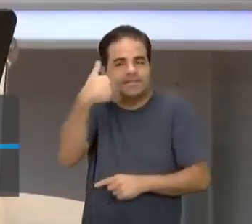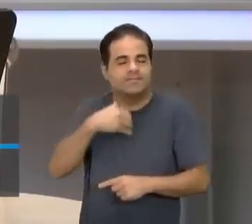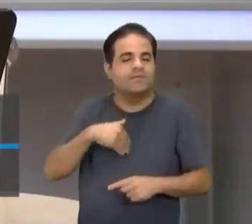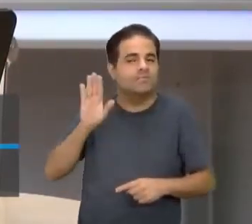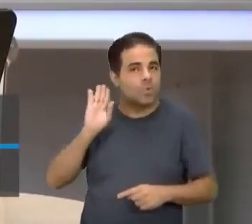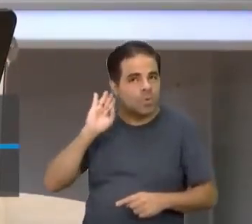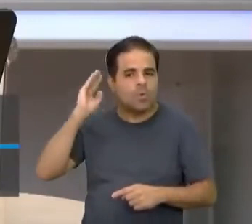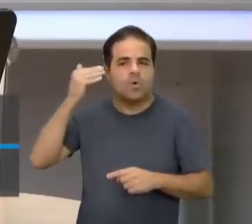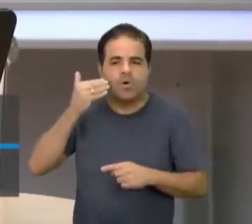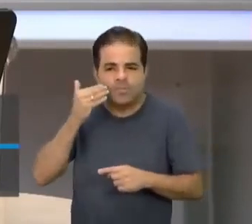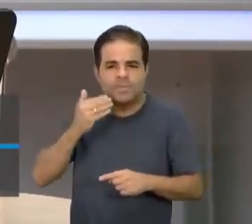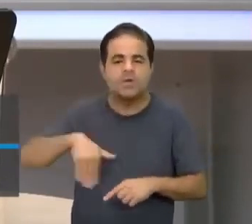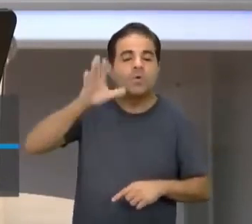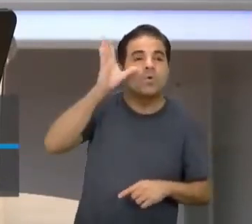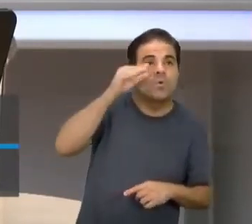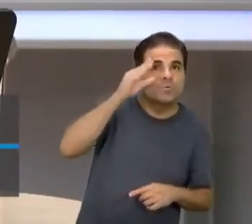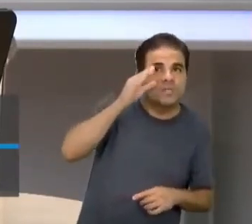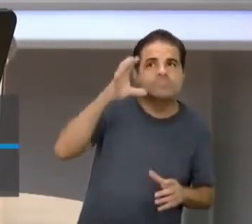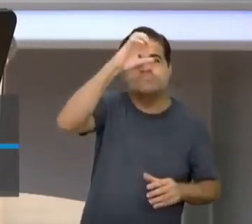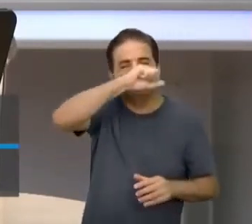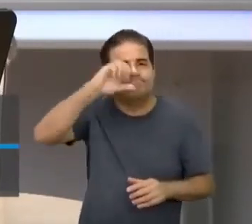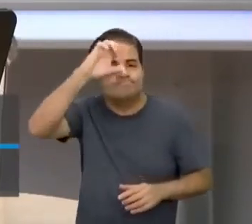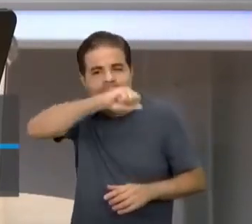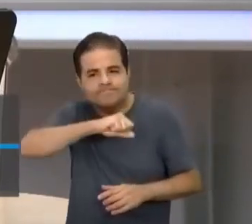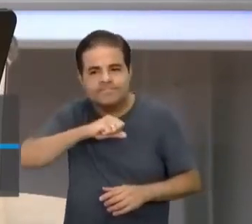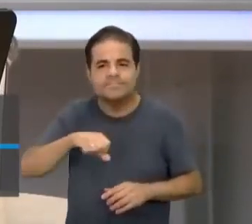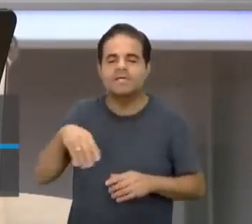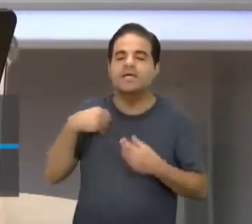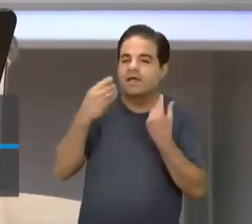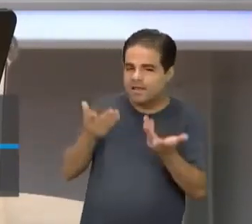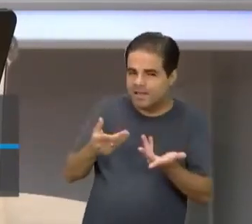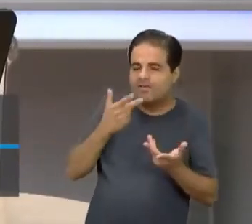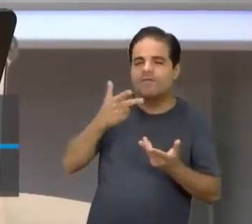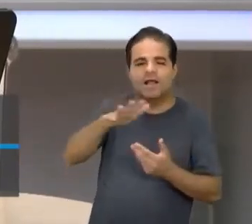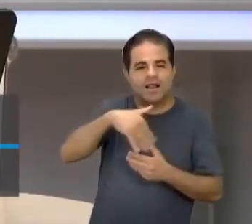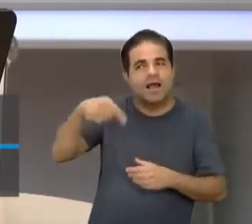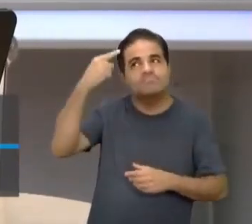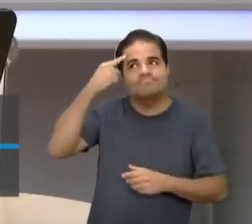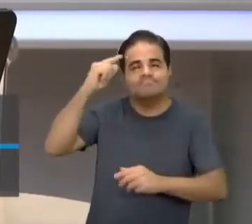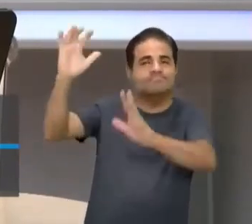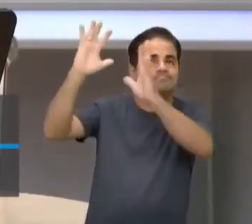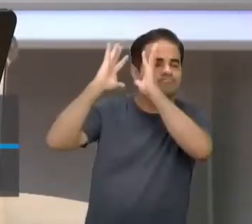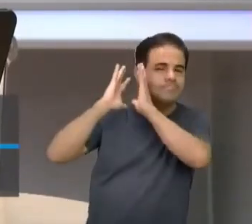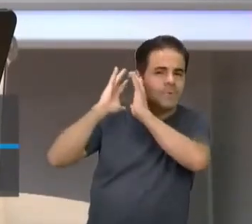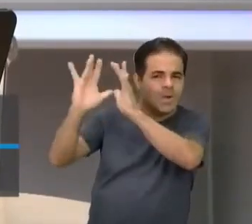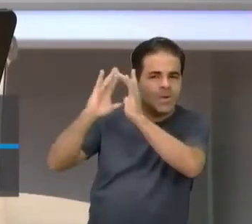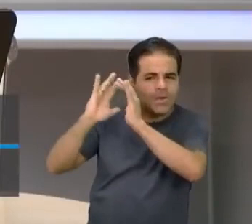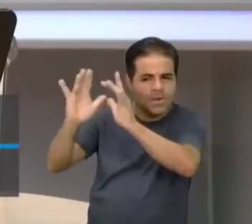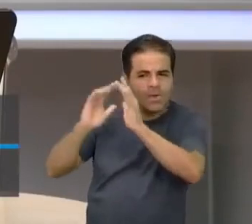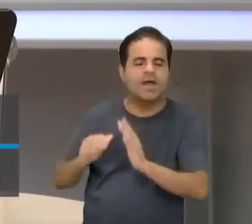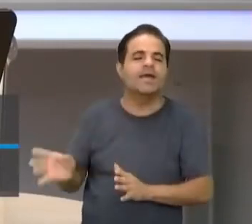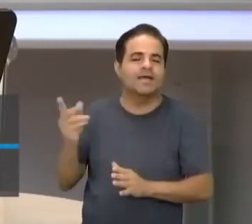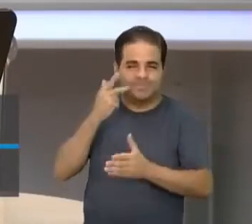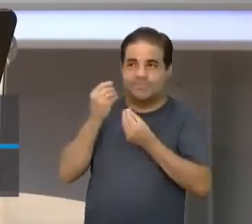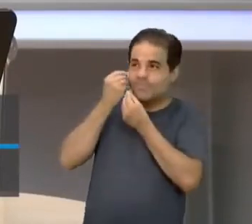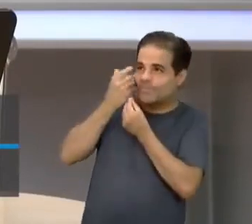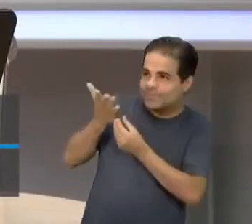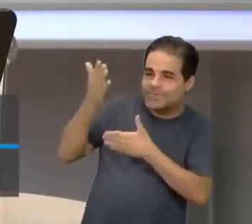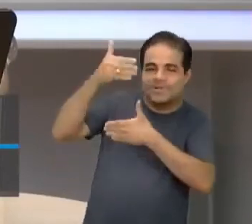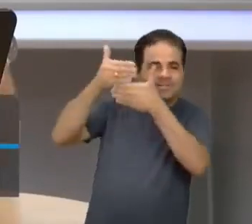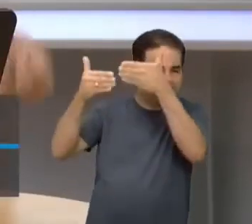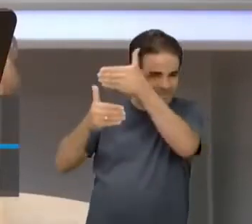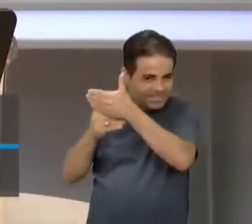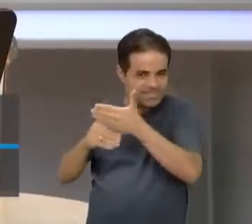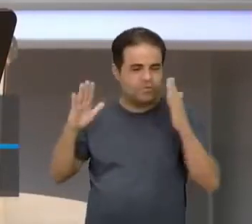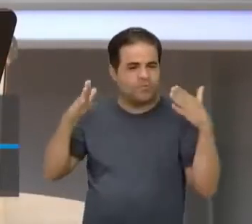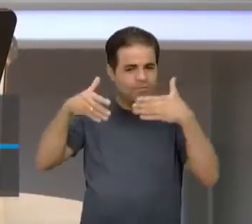competências, por exemplo, curiosidade para aprender, né? Que a gente joga um pouquinho nessa parte de racionalidade que a gente colocou no slide para vocês.